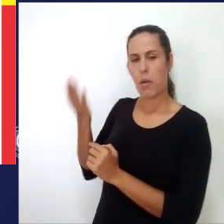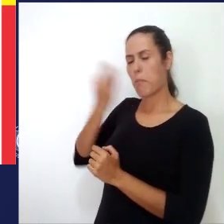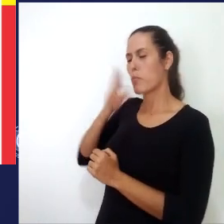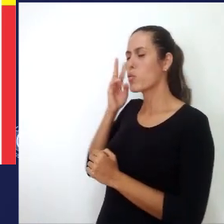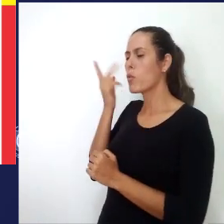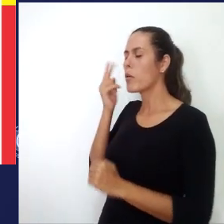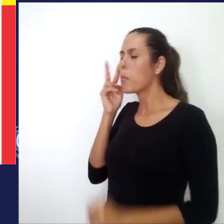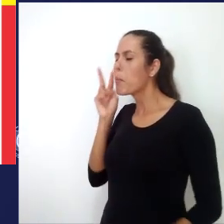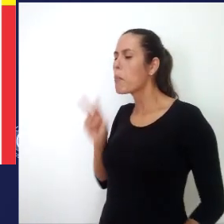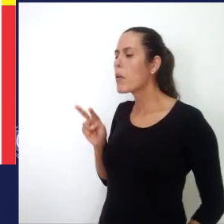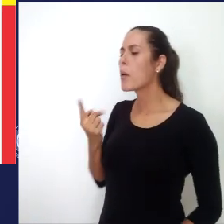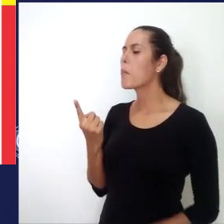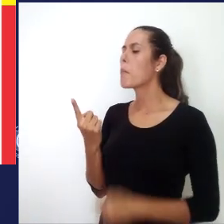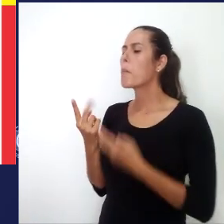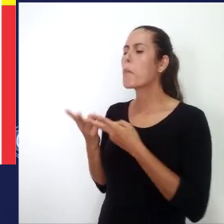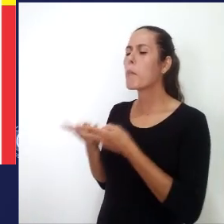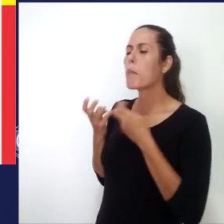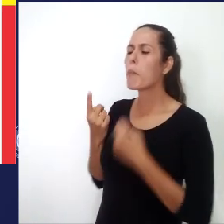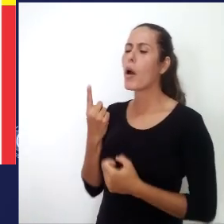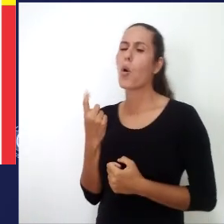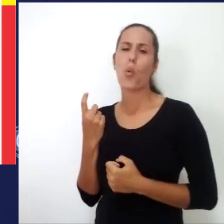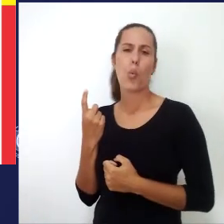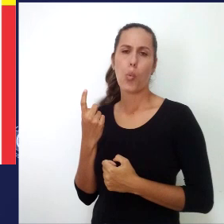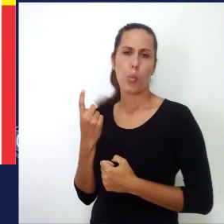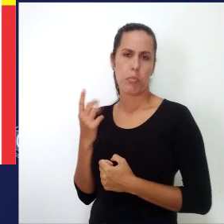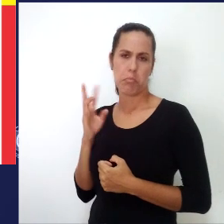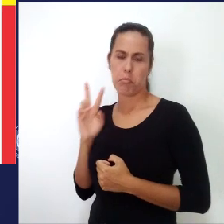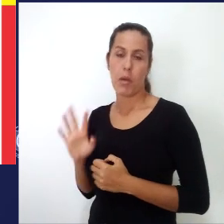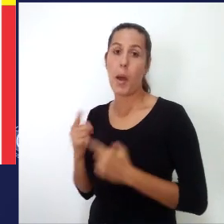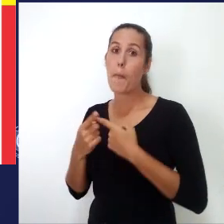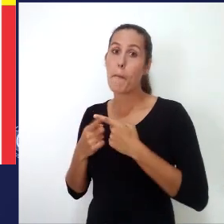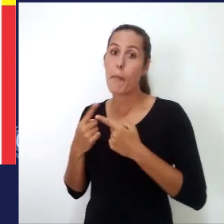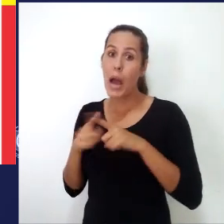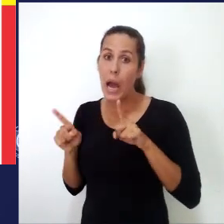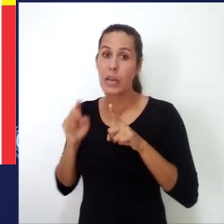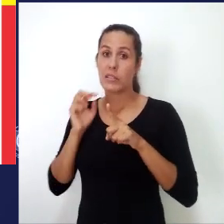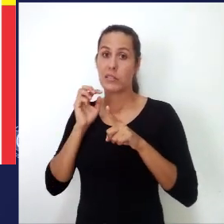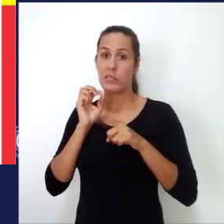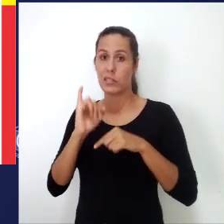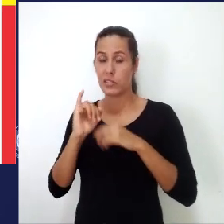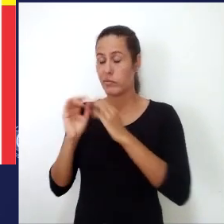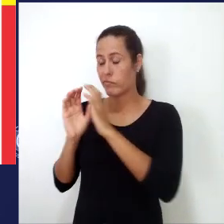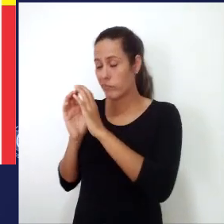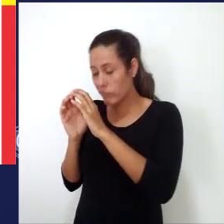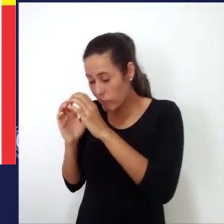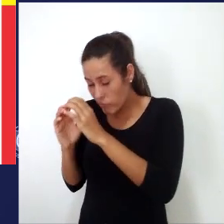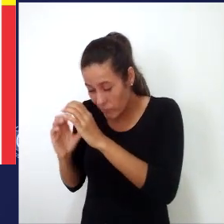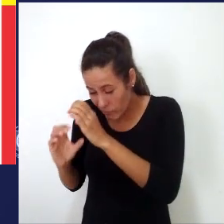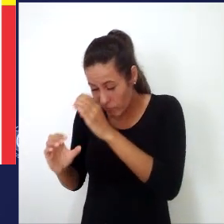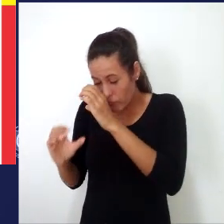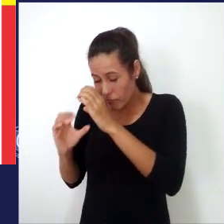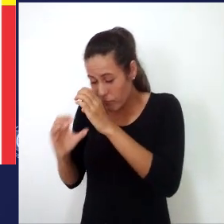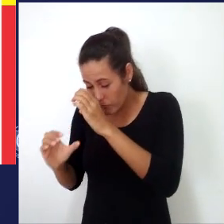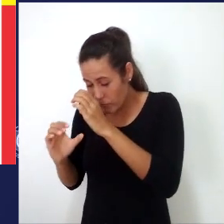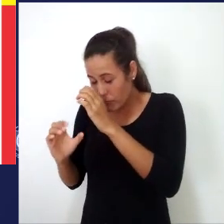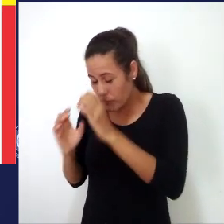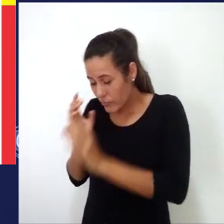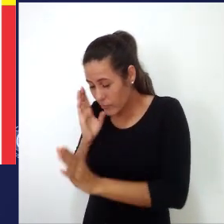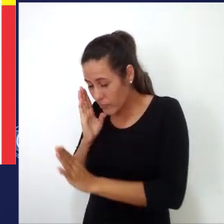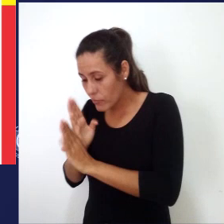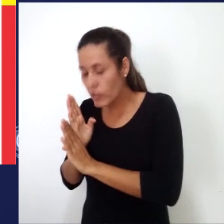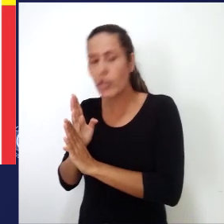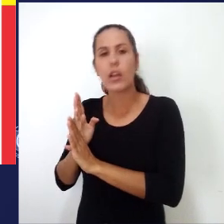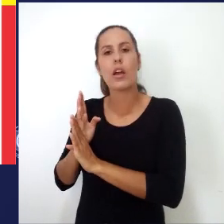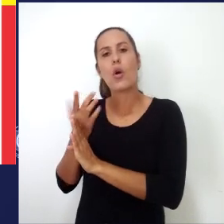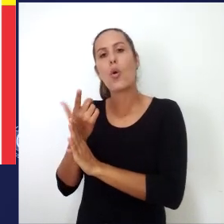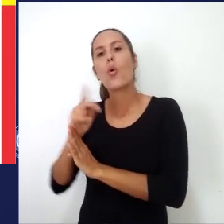né? Mas, ao analisarmos no microscópio, você percebe que vai ver outros componentes. Ela é